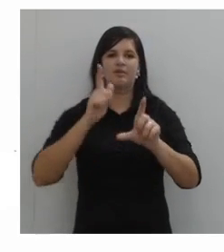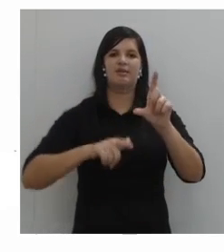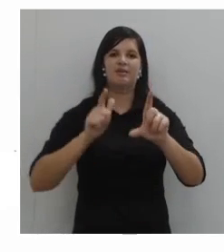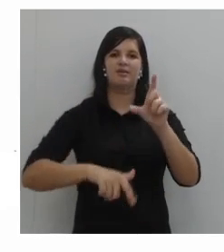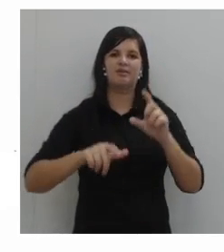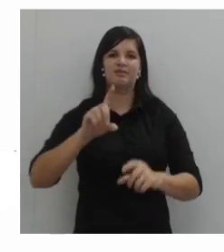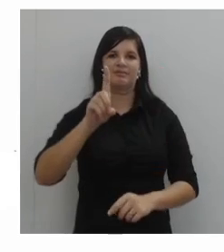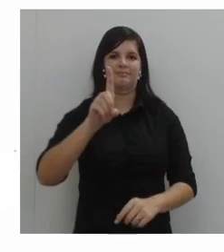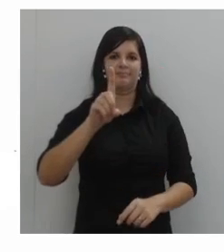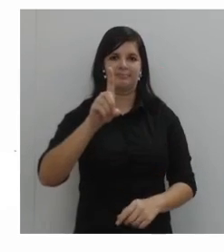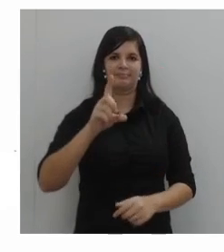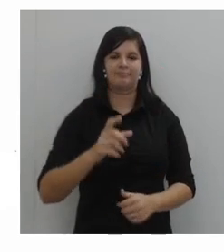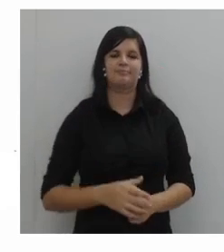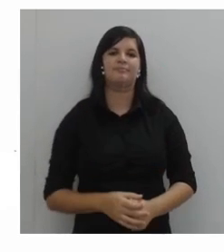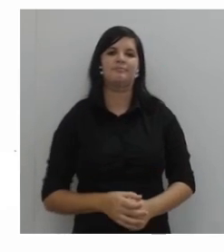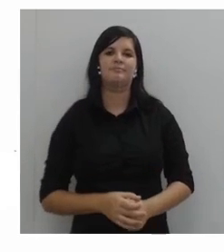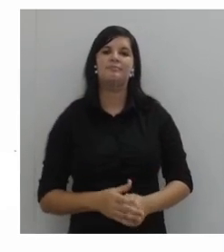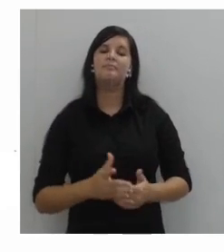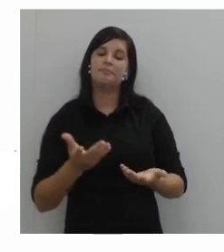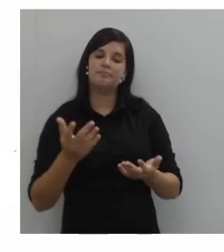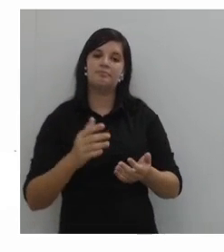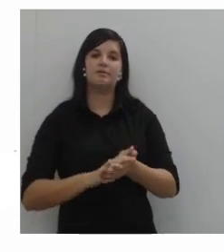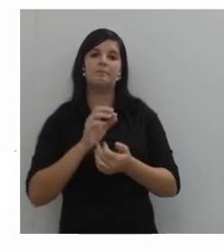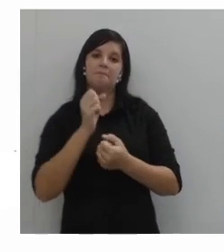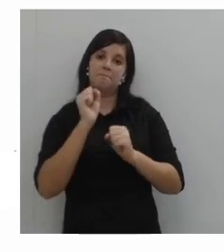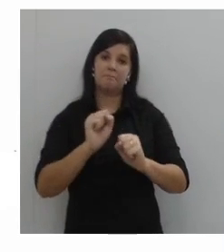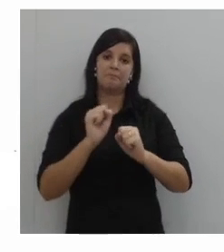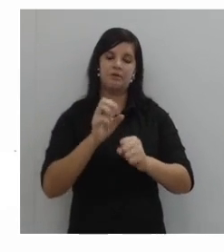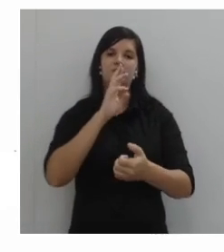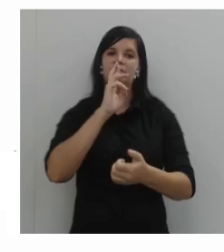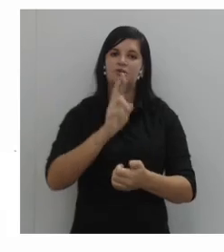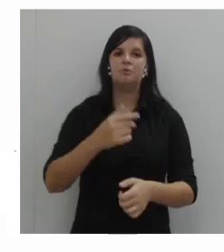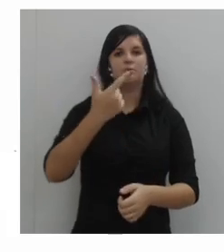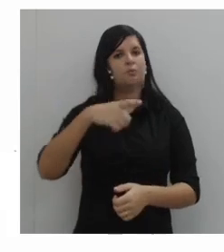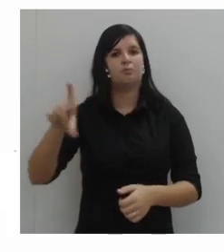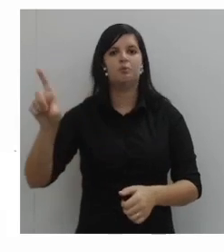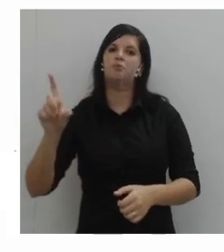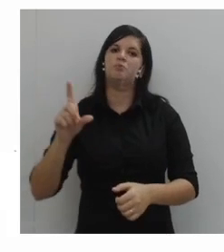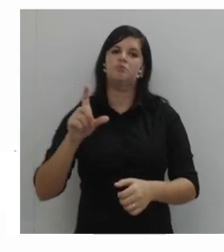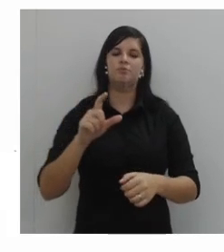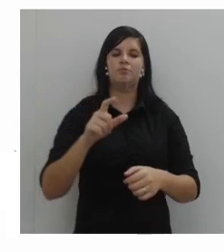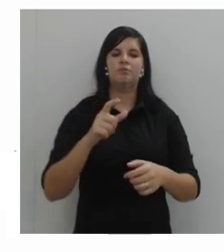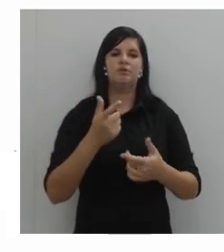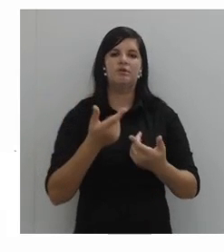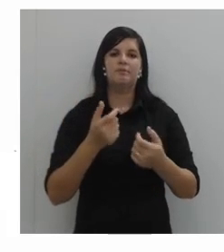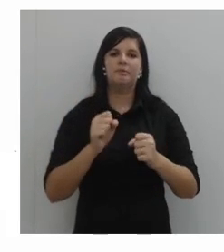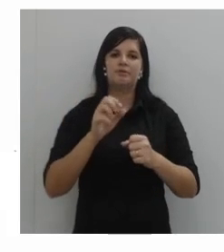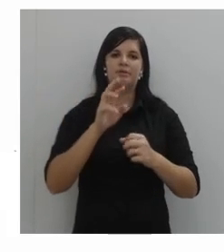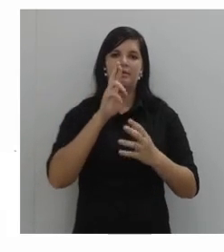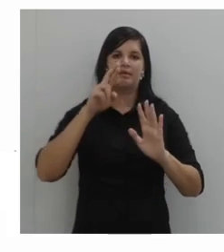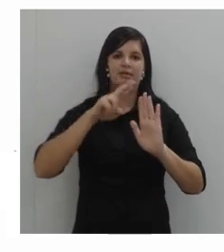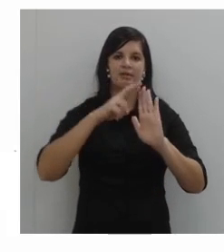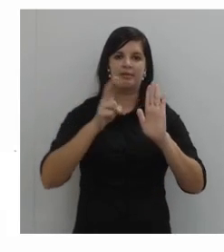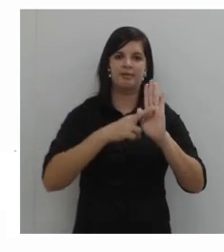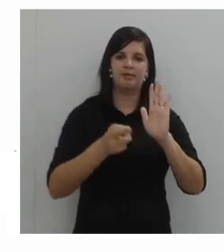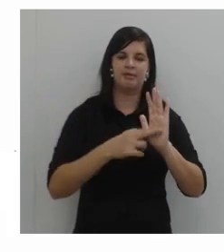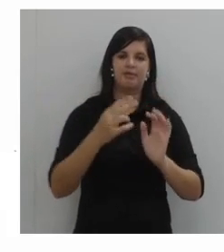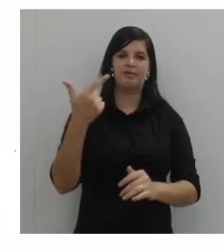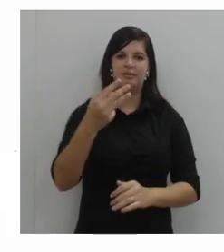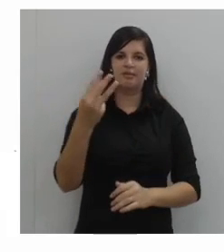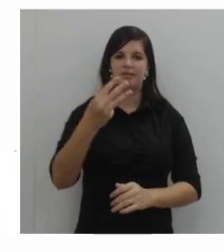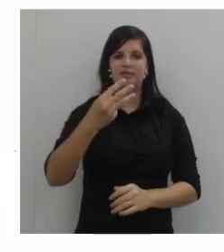letra D. Claro que você poderia resolver isso aí de outra forma. Você pode resolver através de uma regra de 3 simples e